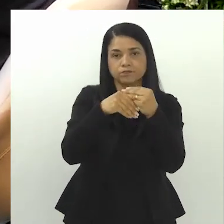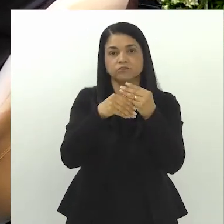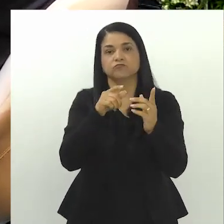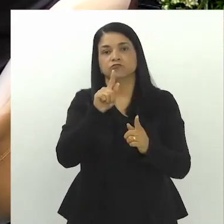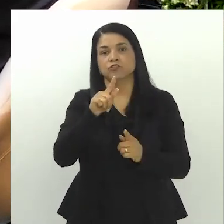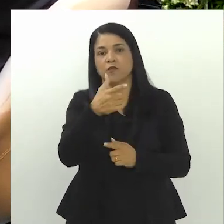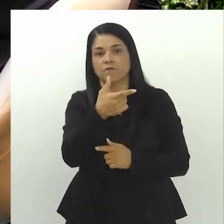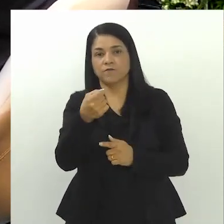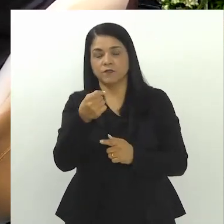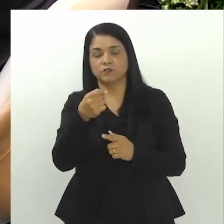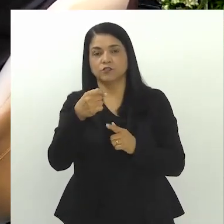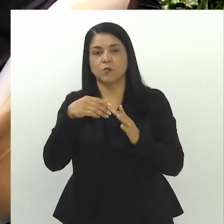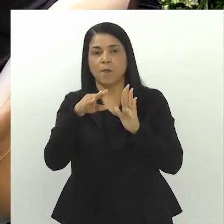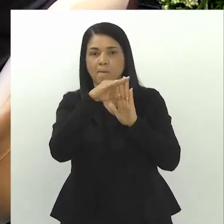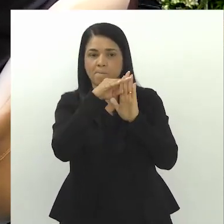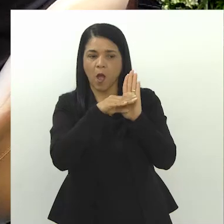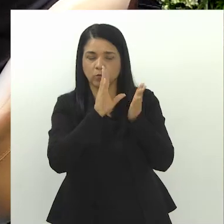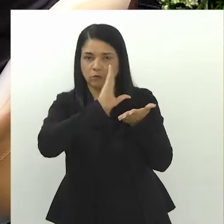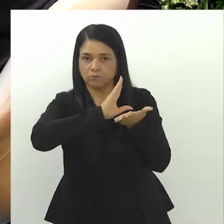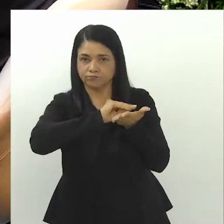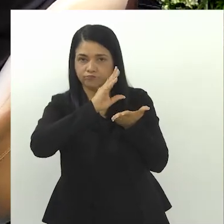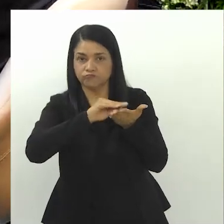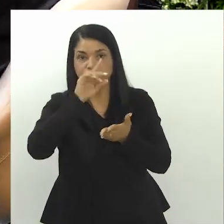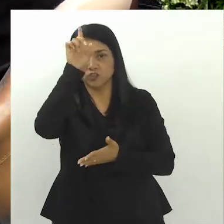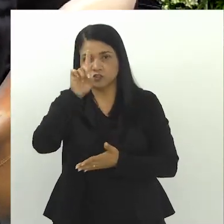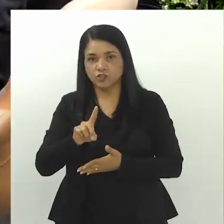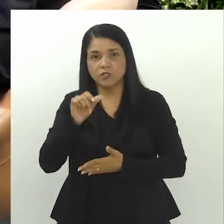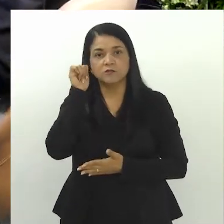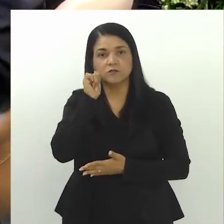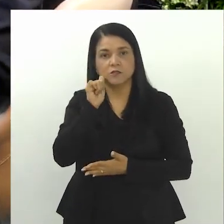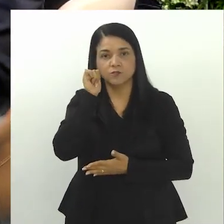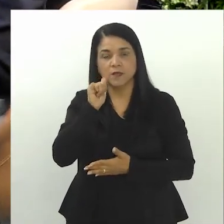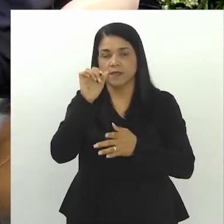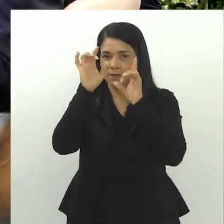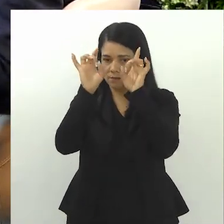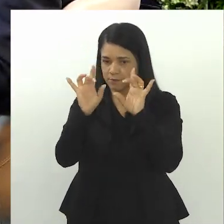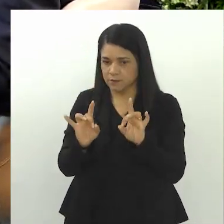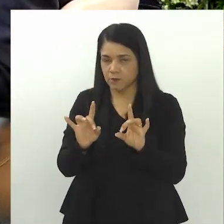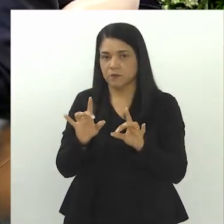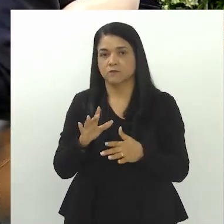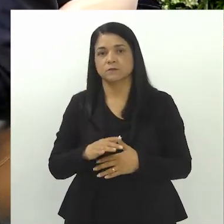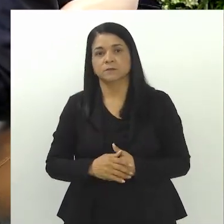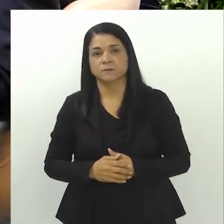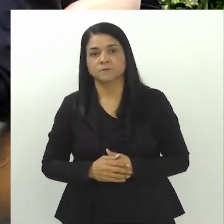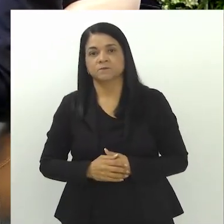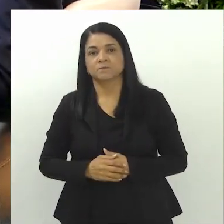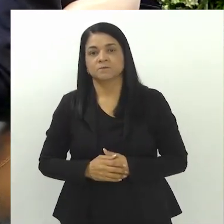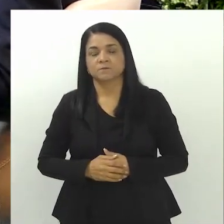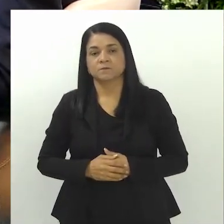G20 social para a construção de uma pauta dos direitos das mulheres em especial. Tainá?